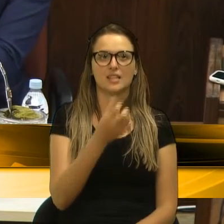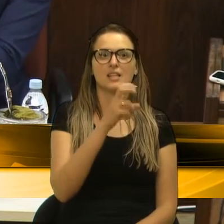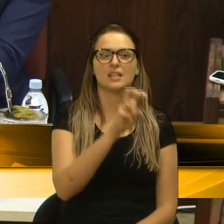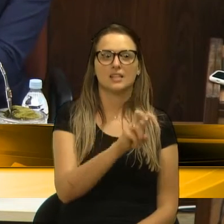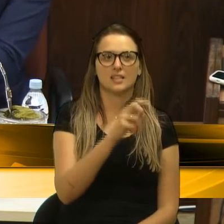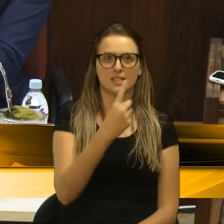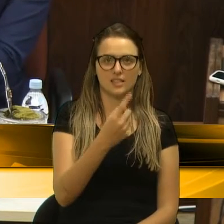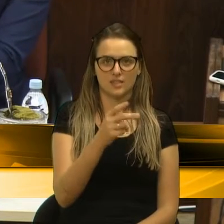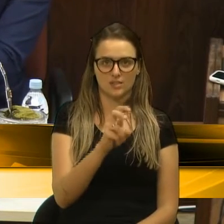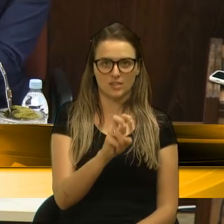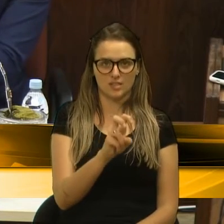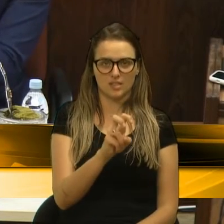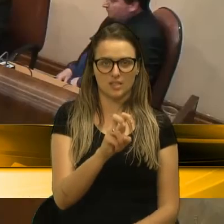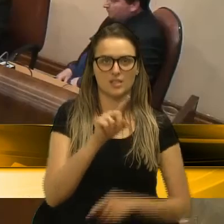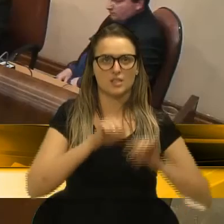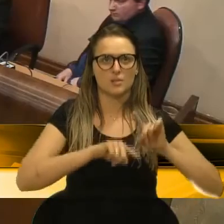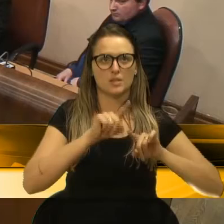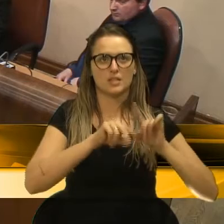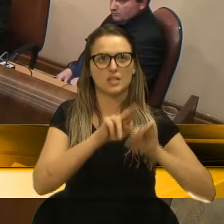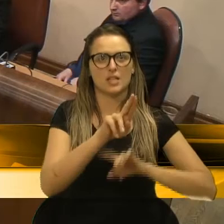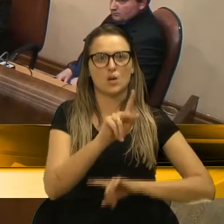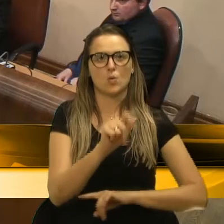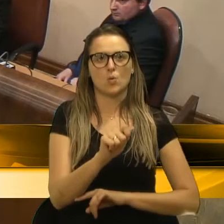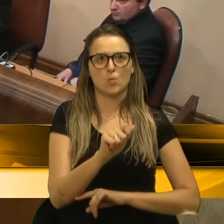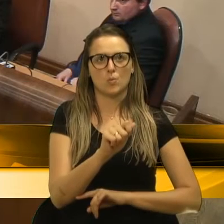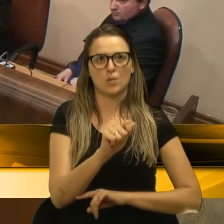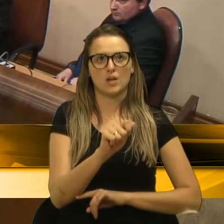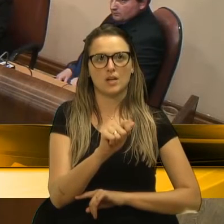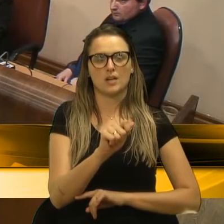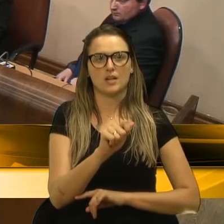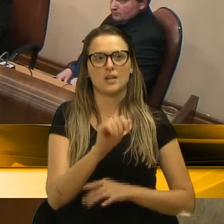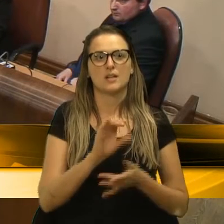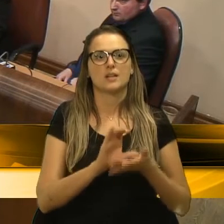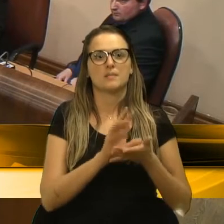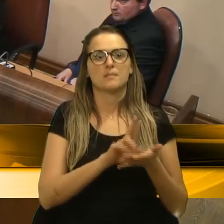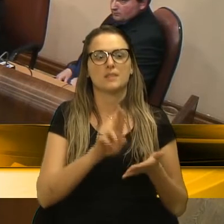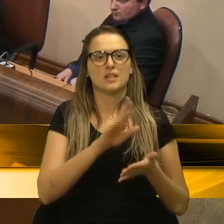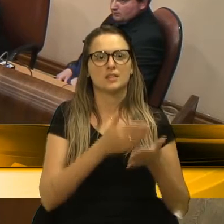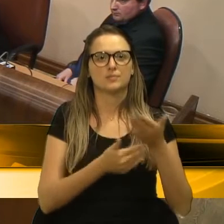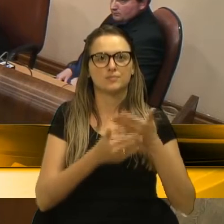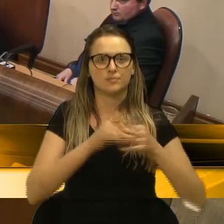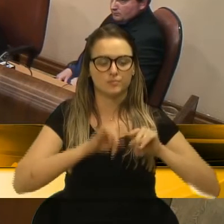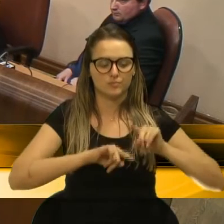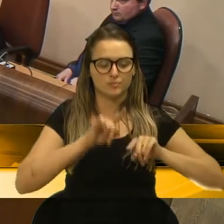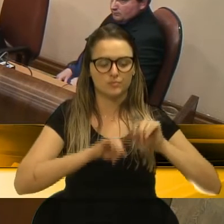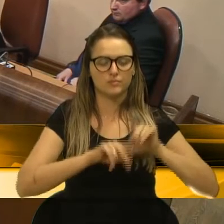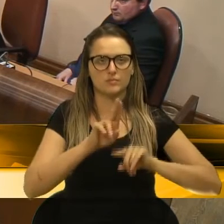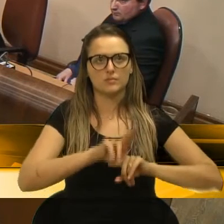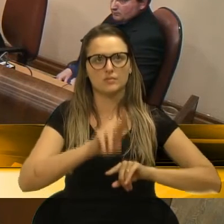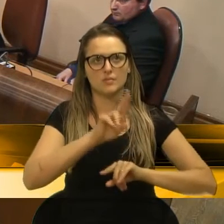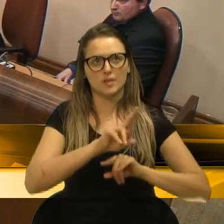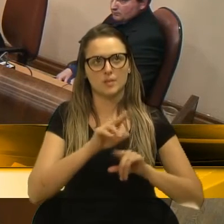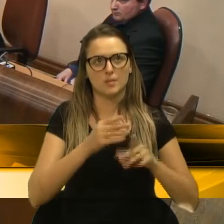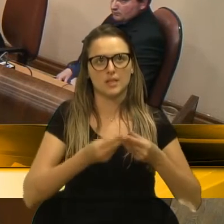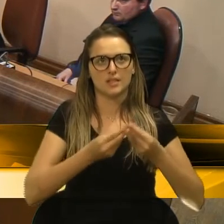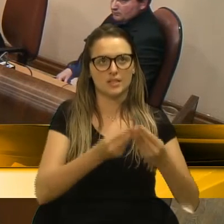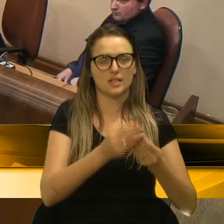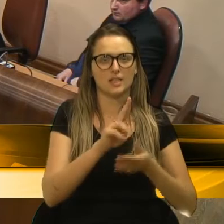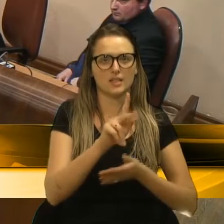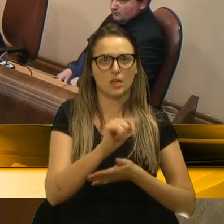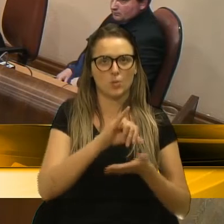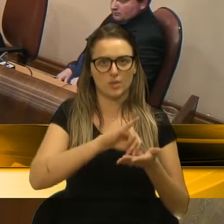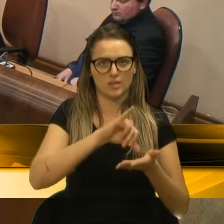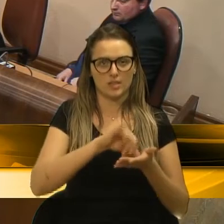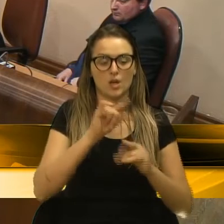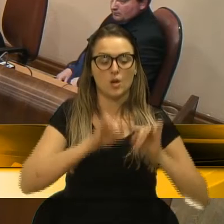Página 515, material médico UPA Central. O material médico de consumo compreende todos os materiais descartáveis para abastecer mensalmente a UPA Central. Esses materiais